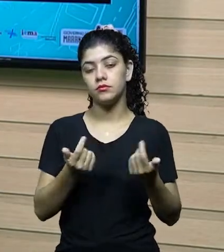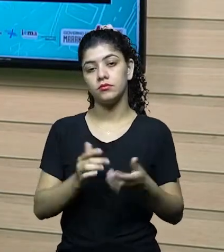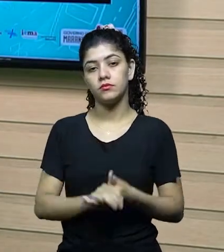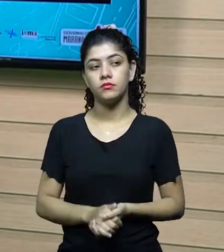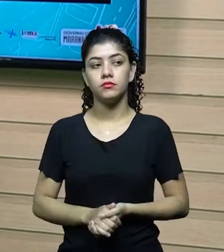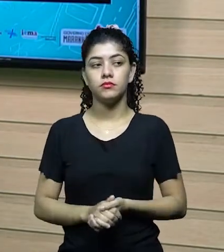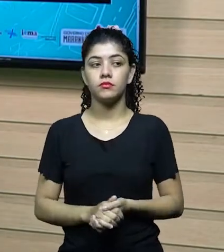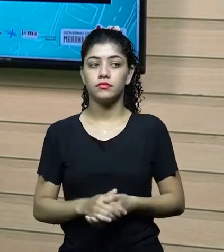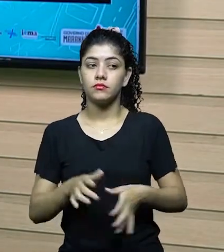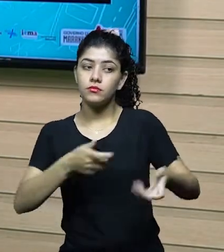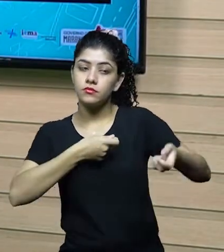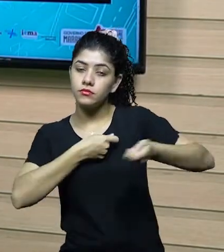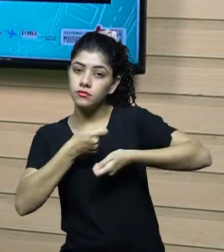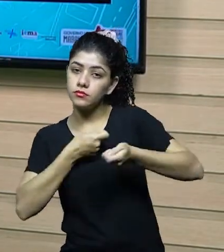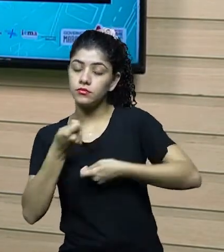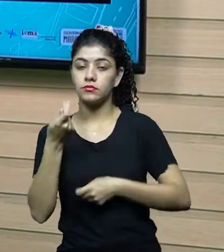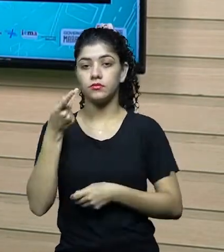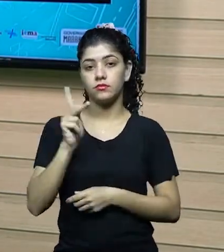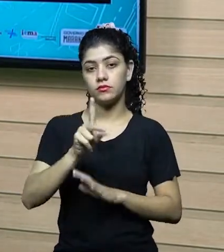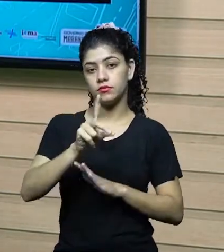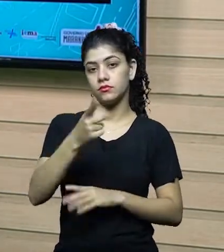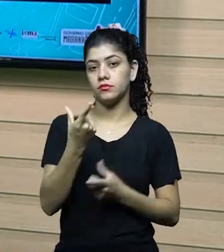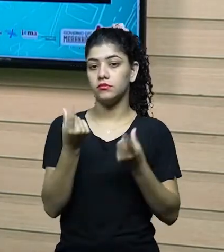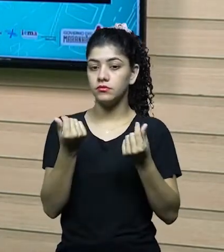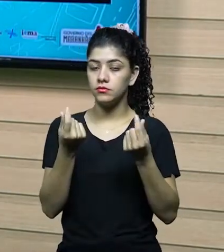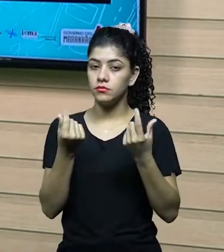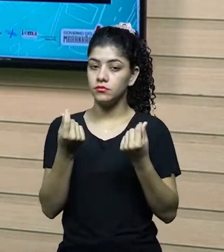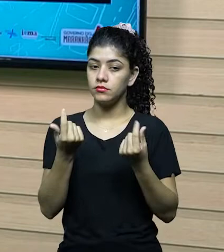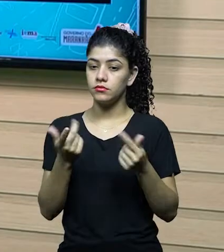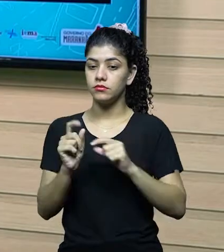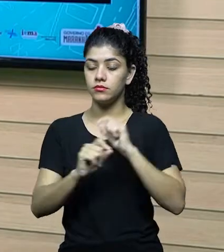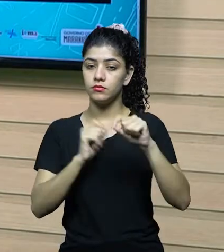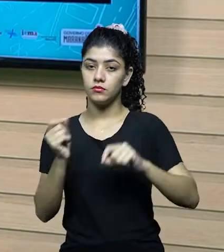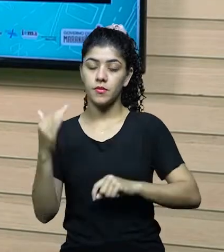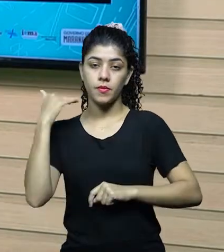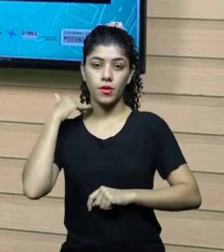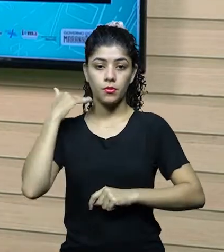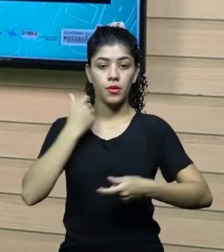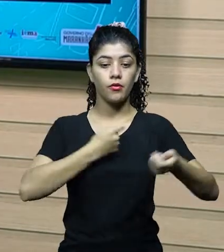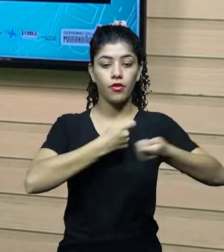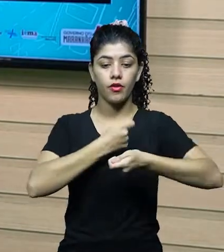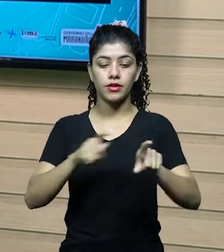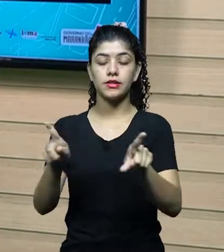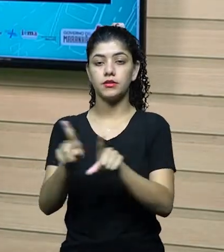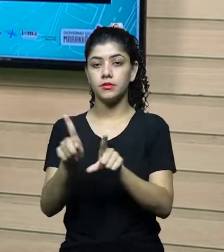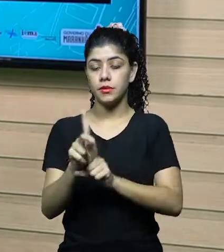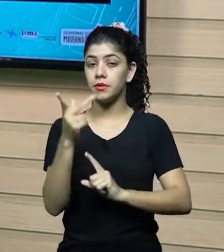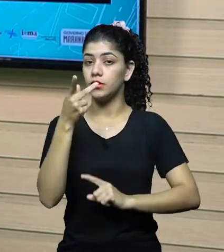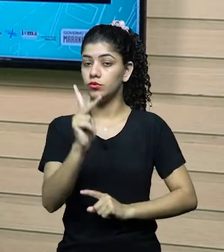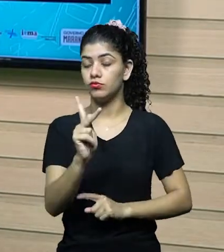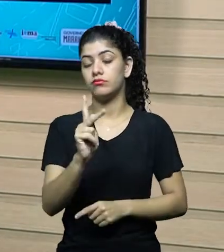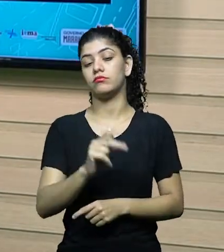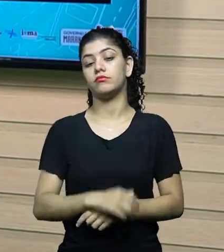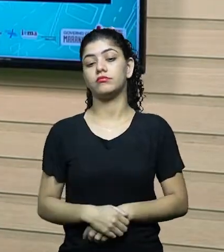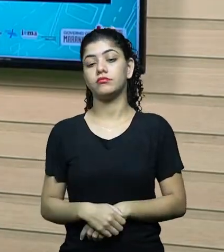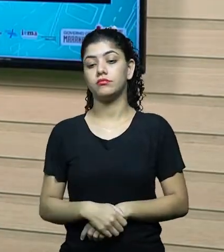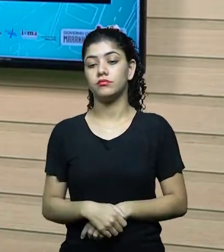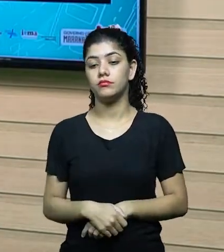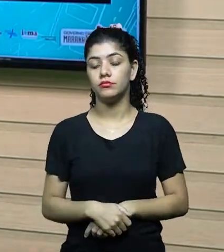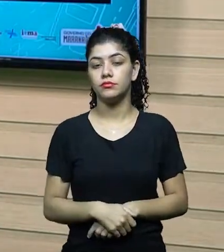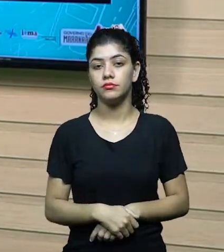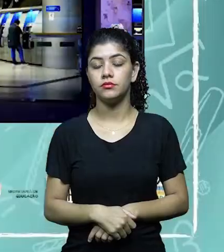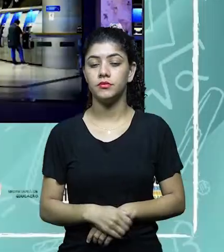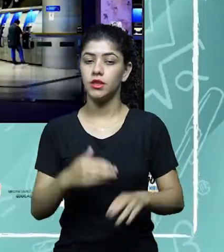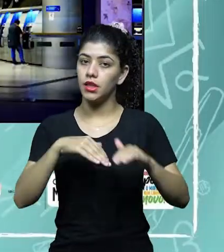vai administrar o seu dinheiro e ele, de uma forma mais macro, vai administrar para você aquilo que você possui, que está na